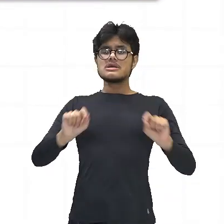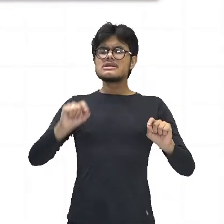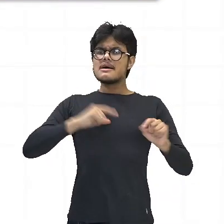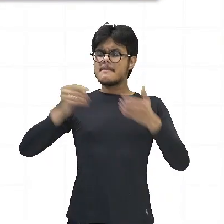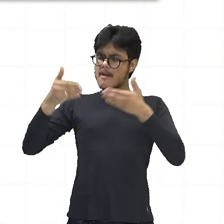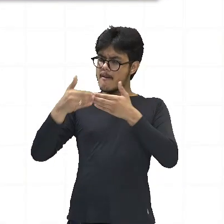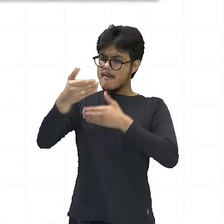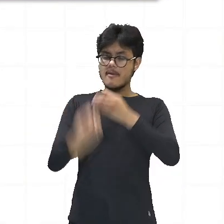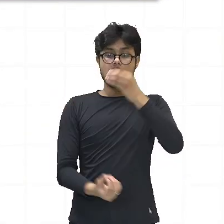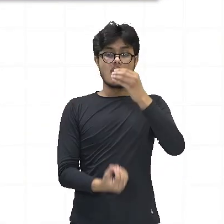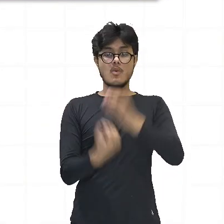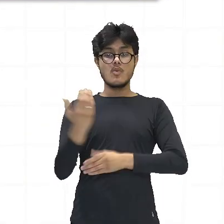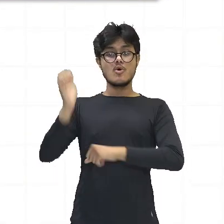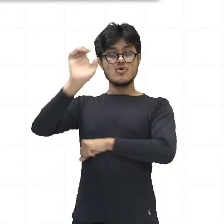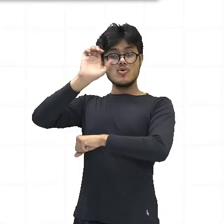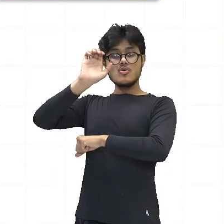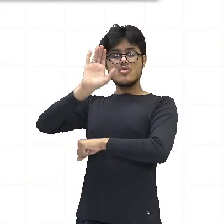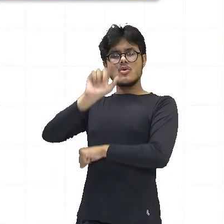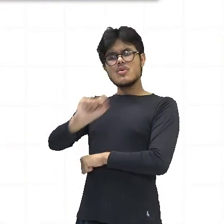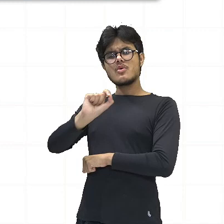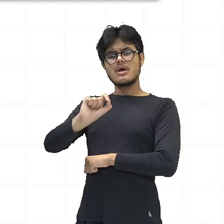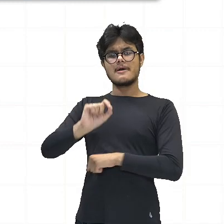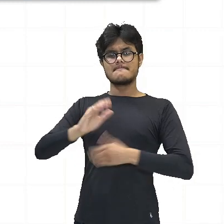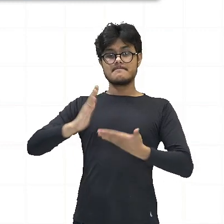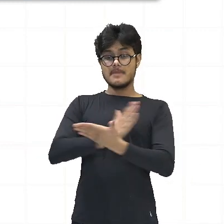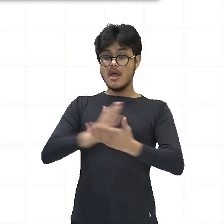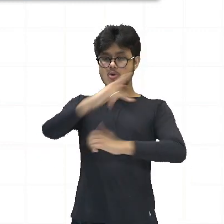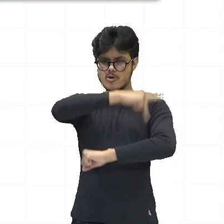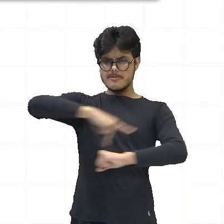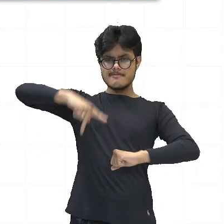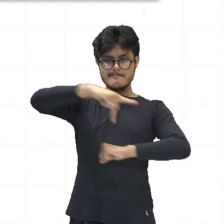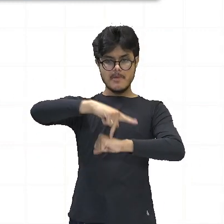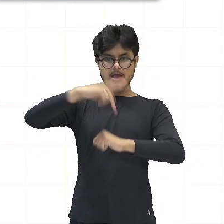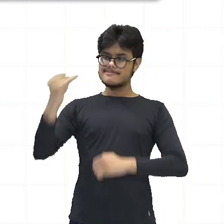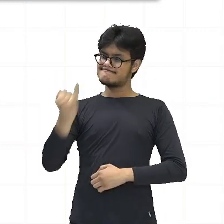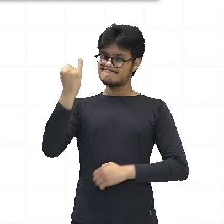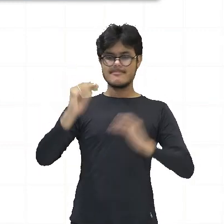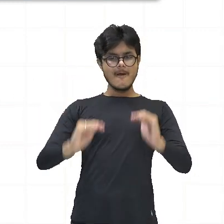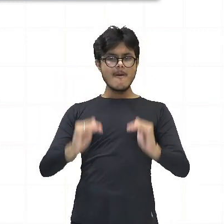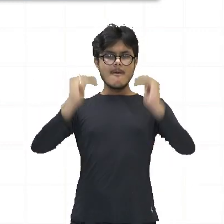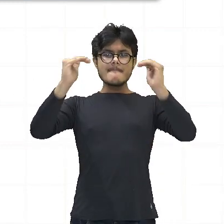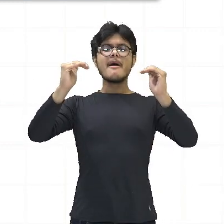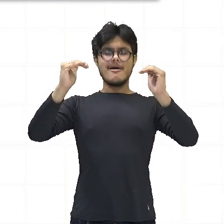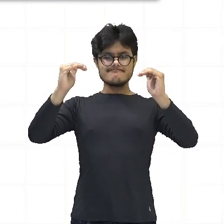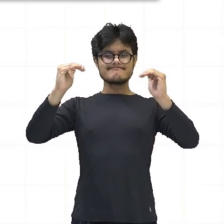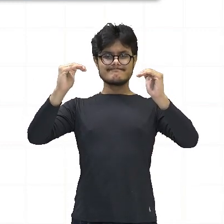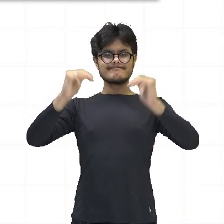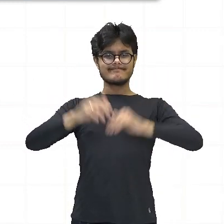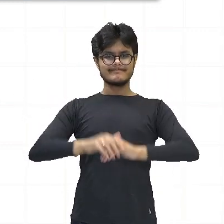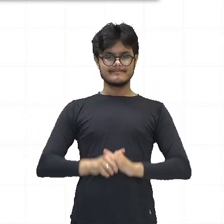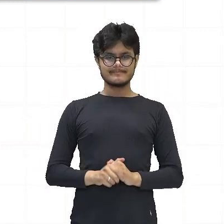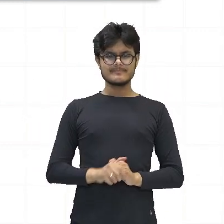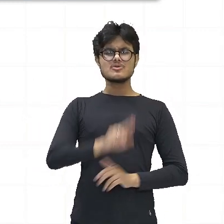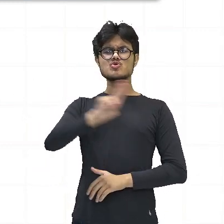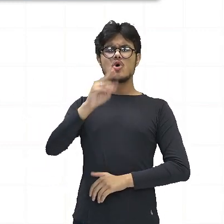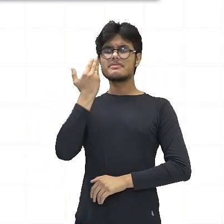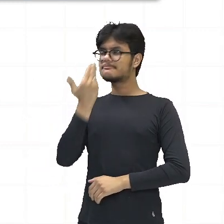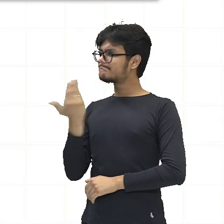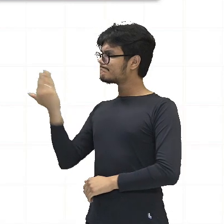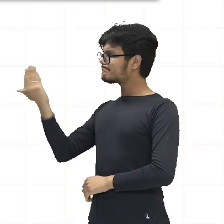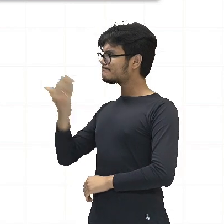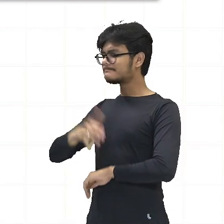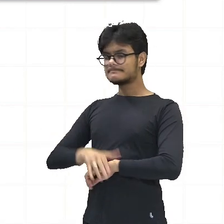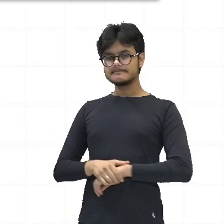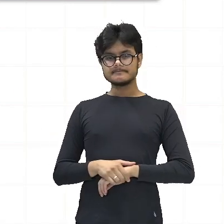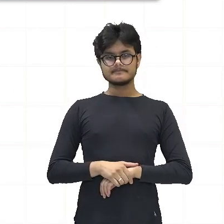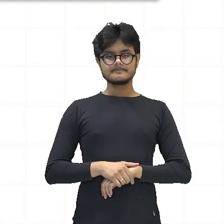estados modernos, tá? O surgimento dos estados nacionais modernos. E aí a gente vai